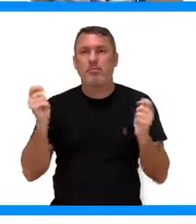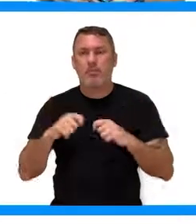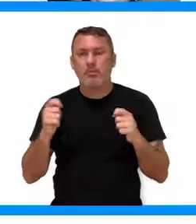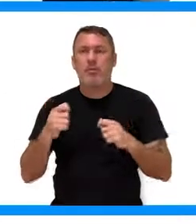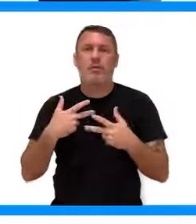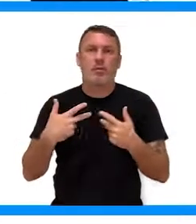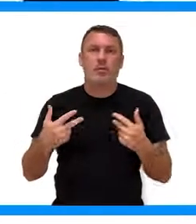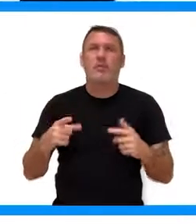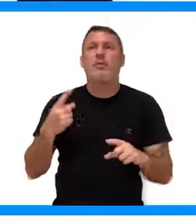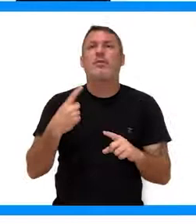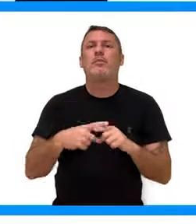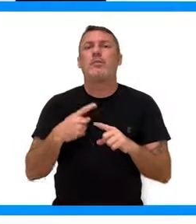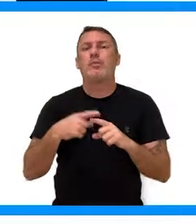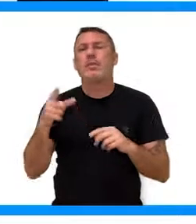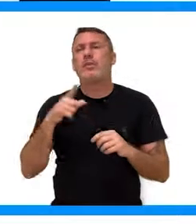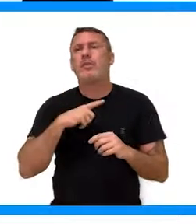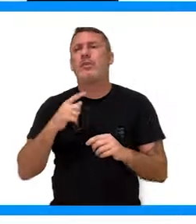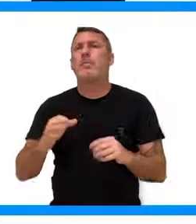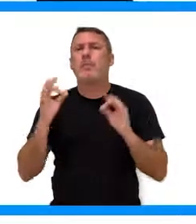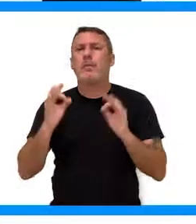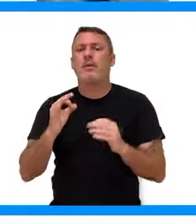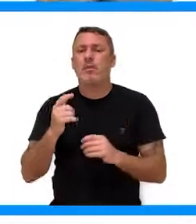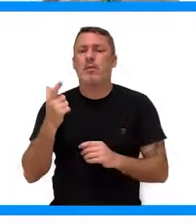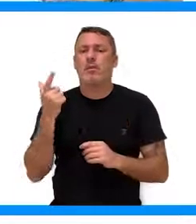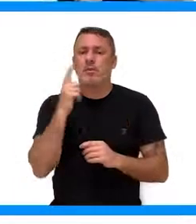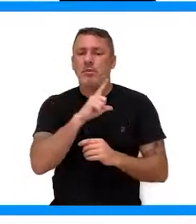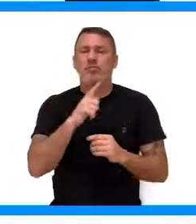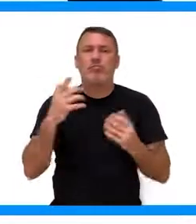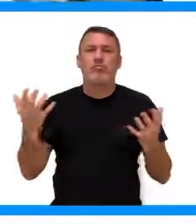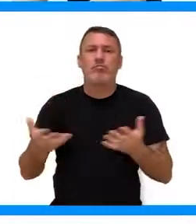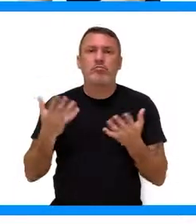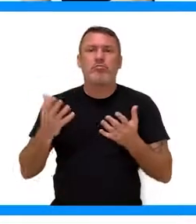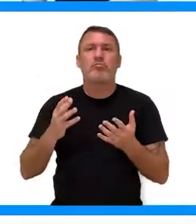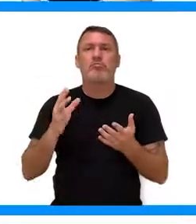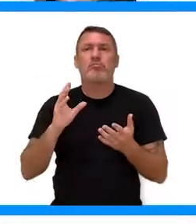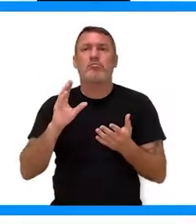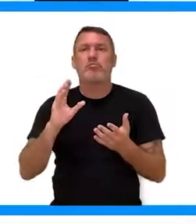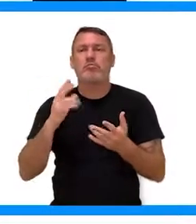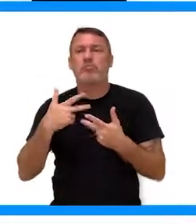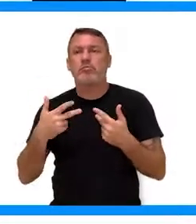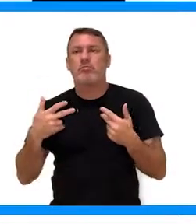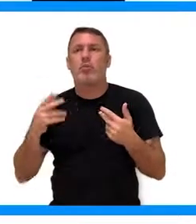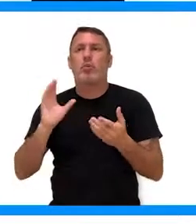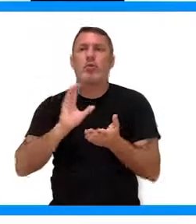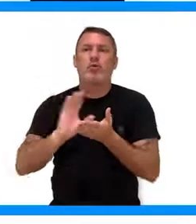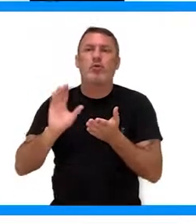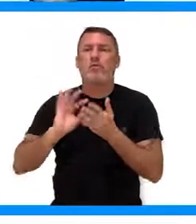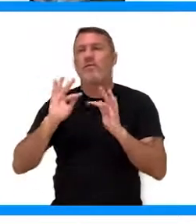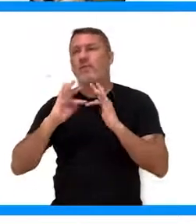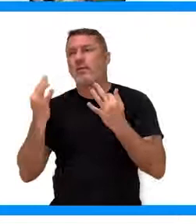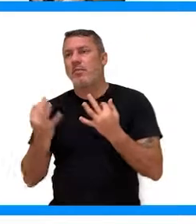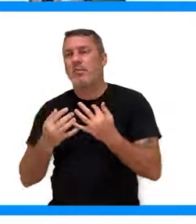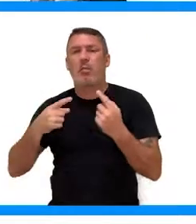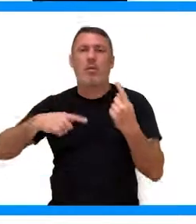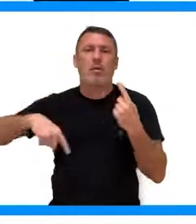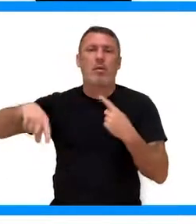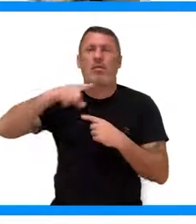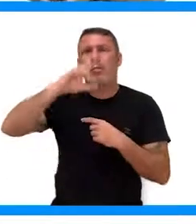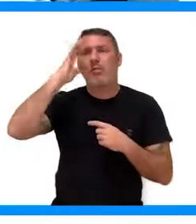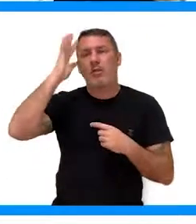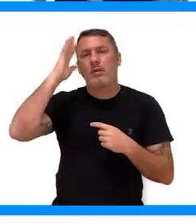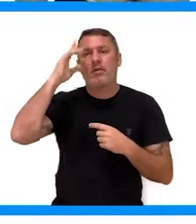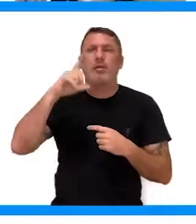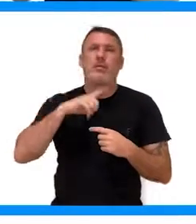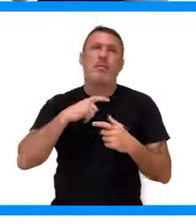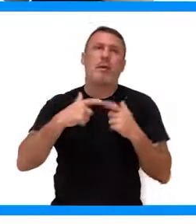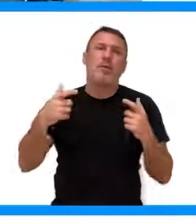criticamente acerca disso. Por que não subsidiar de fato, não incentivar esse cultivo a nível familiar e pensar